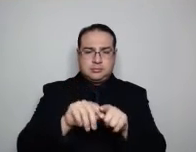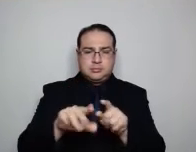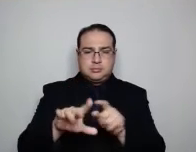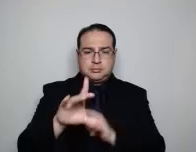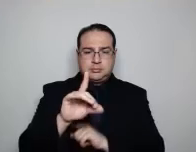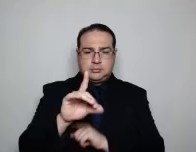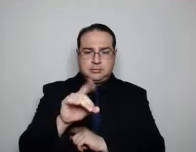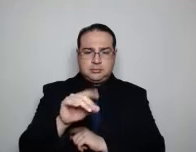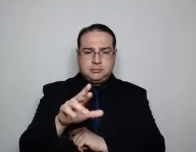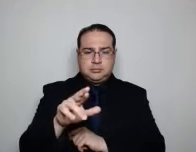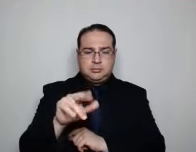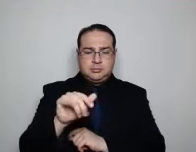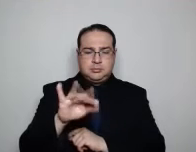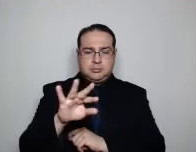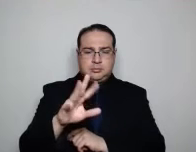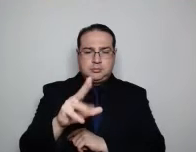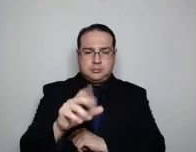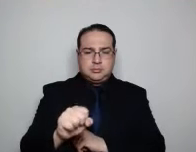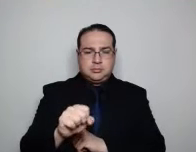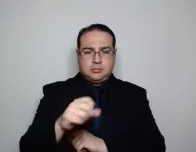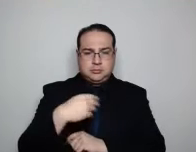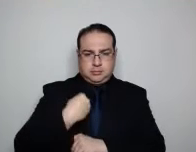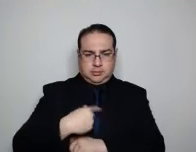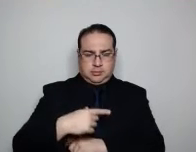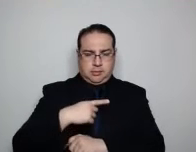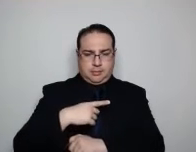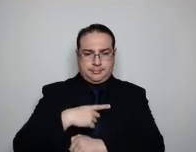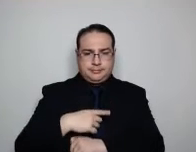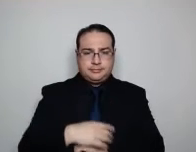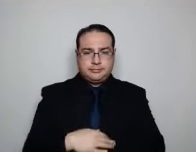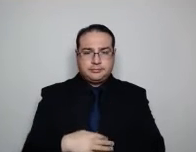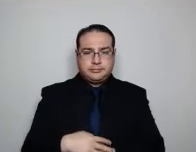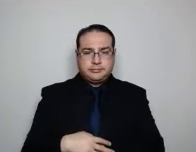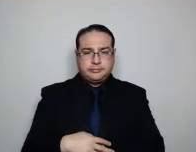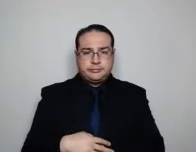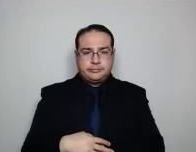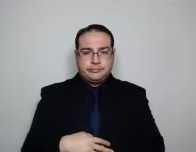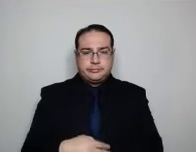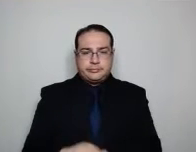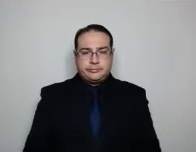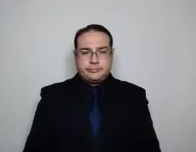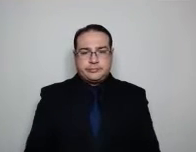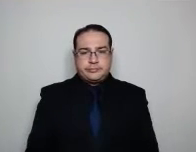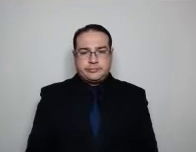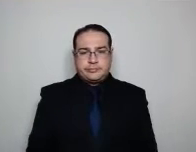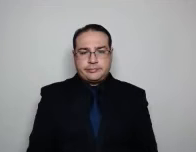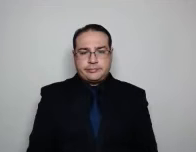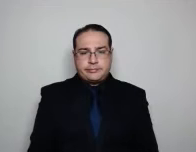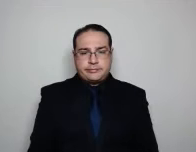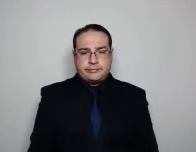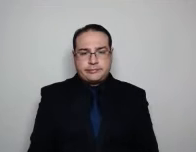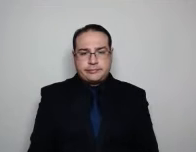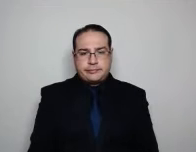Doutora Thaís não está presente. Então está julgado. Na sequência, 169, apelação civil